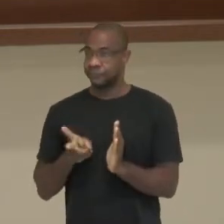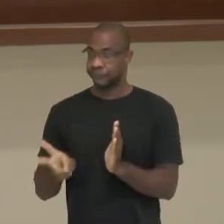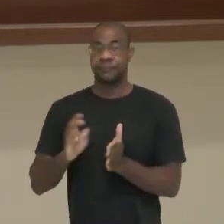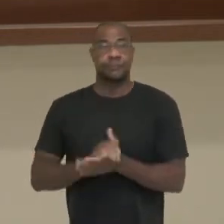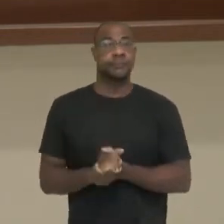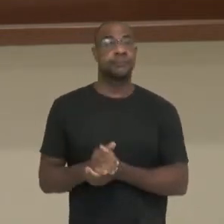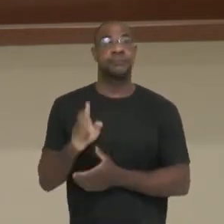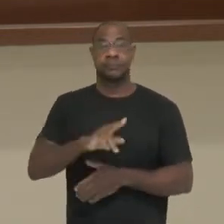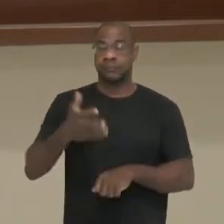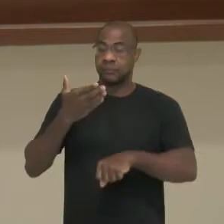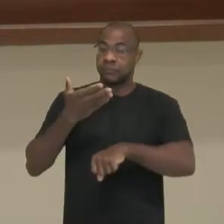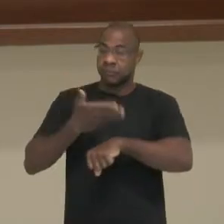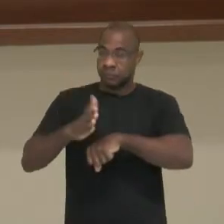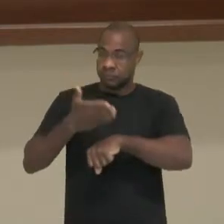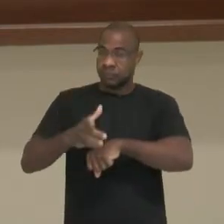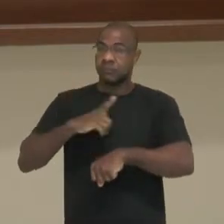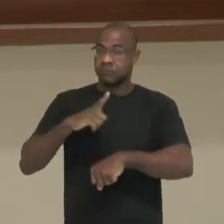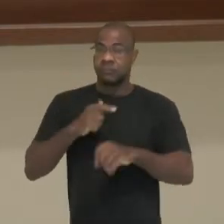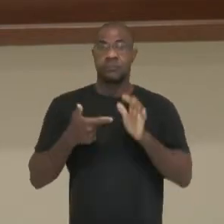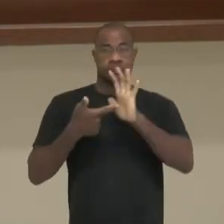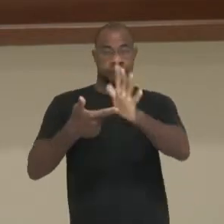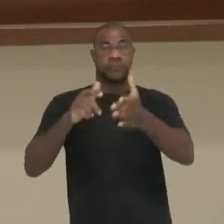os exercícios propostos.